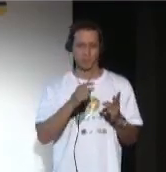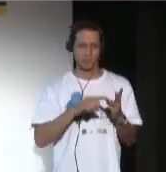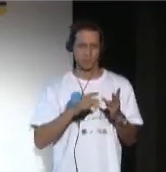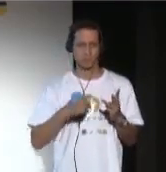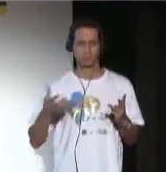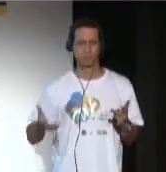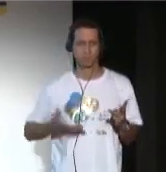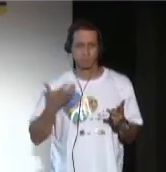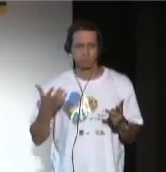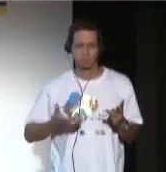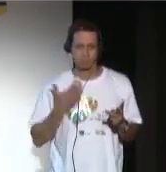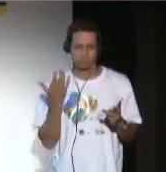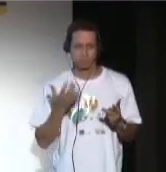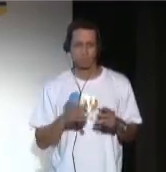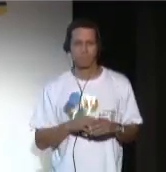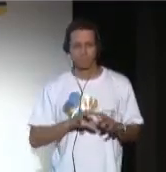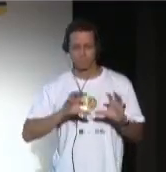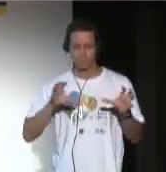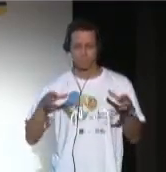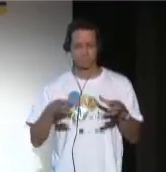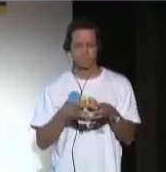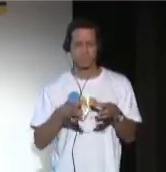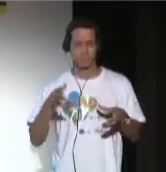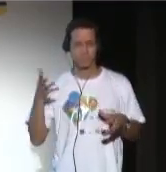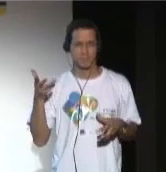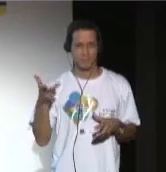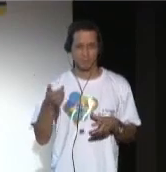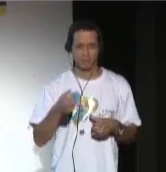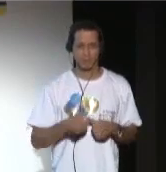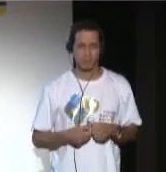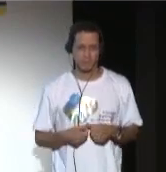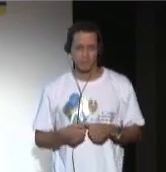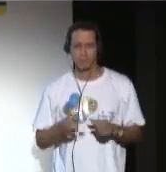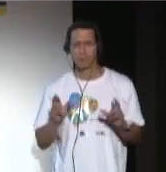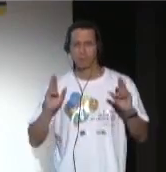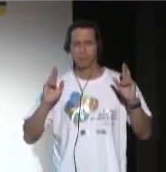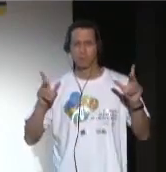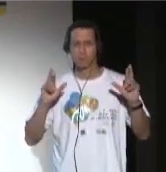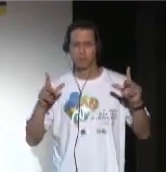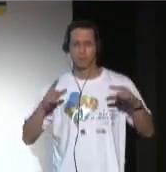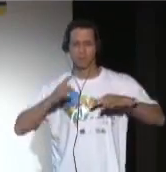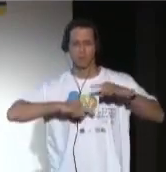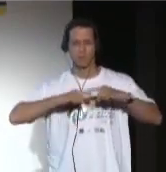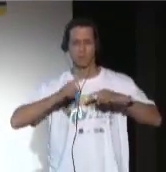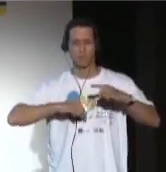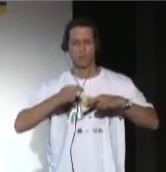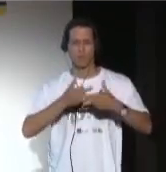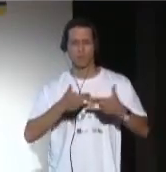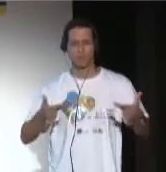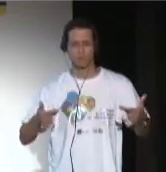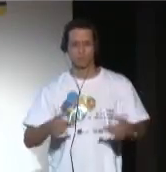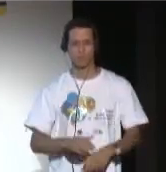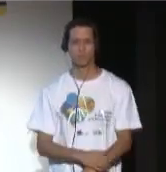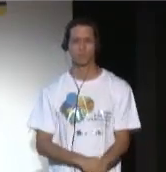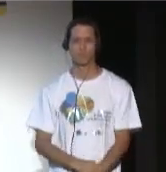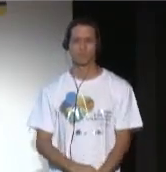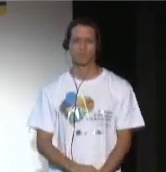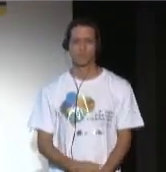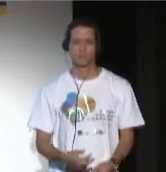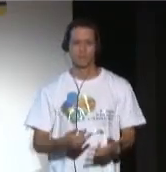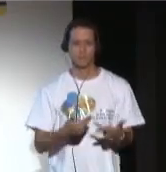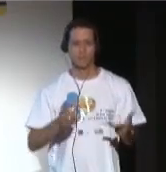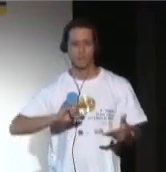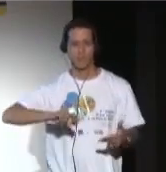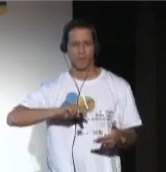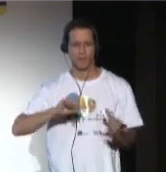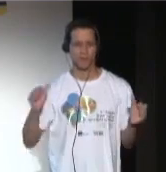o entusiasmo. Agora, esse conjunto de habilidades é diferente dos recursos. Não são coisas que andam